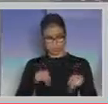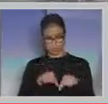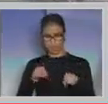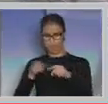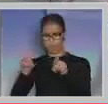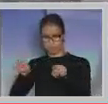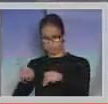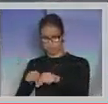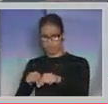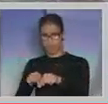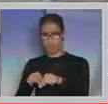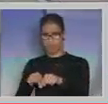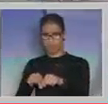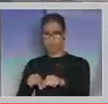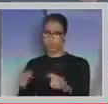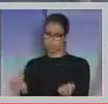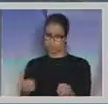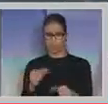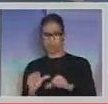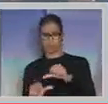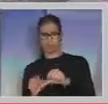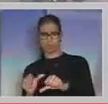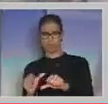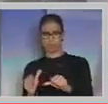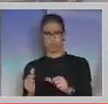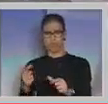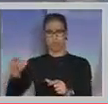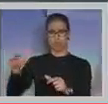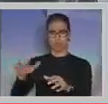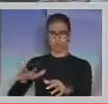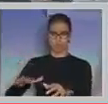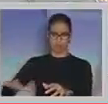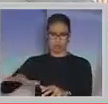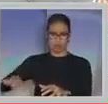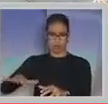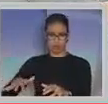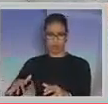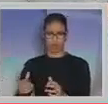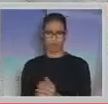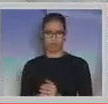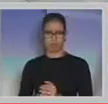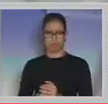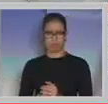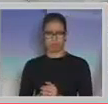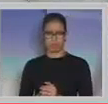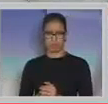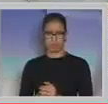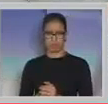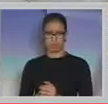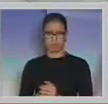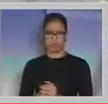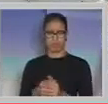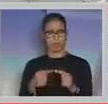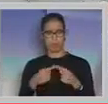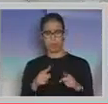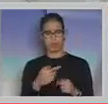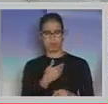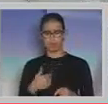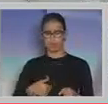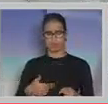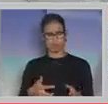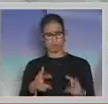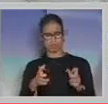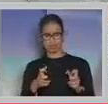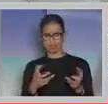pedagógicos a série improvisados no cantinho da sala mas eu fico imaginando como é esse governo não conhece realmente